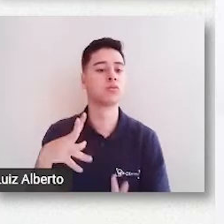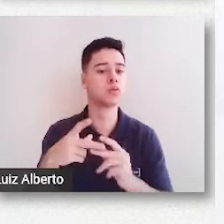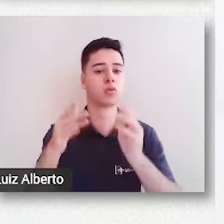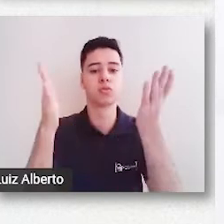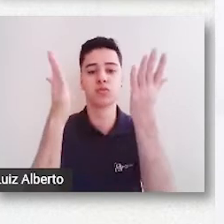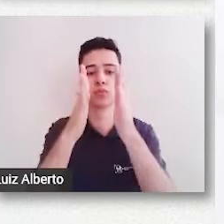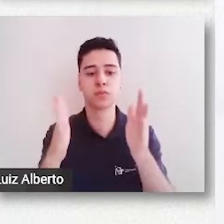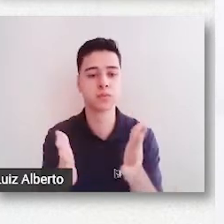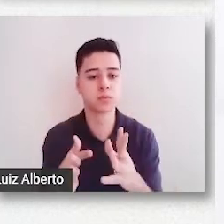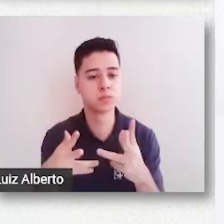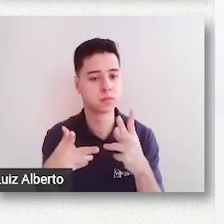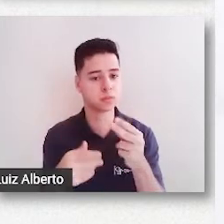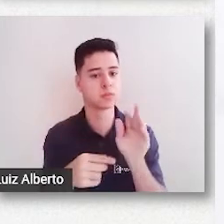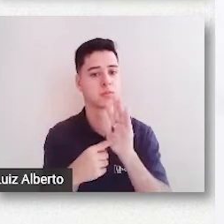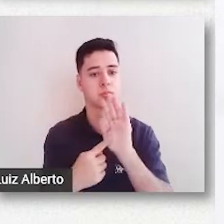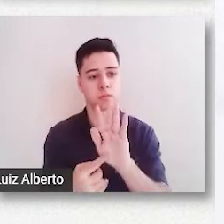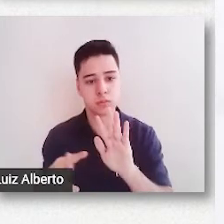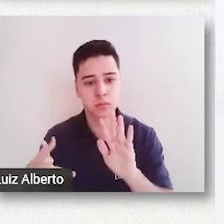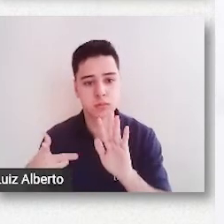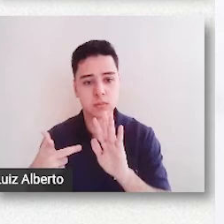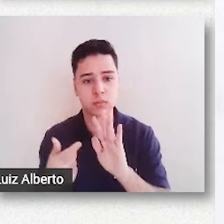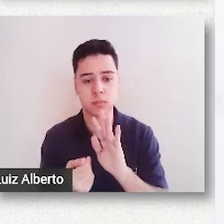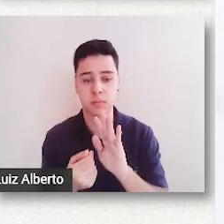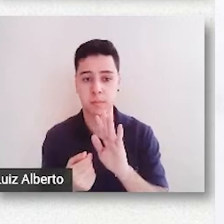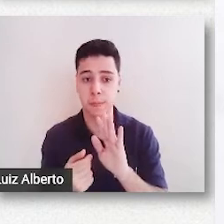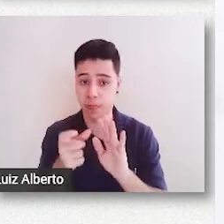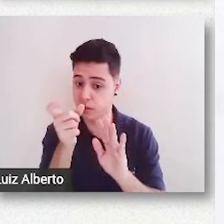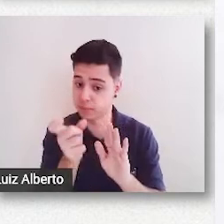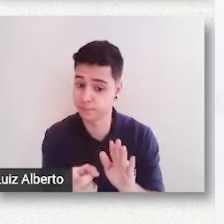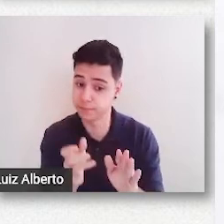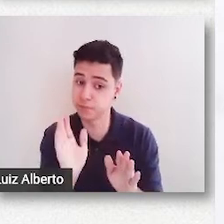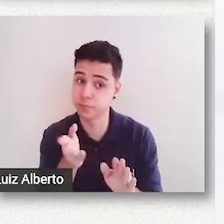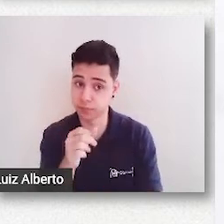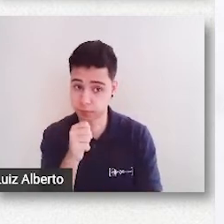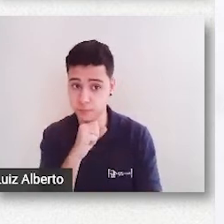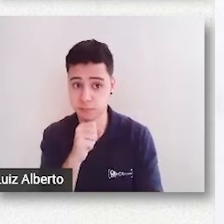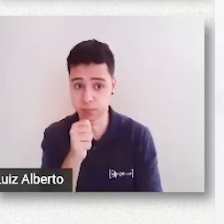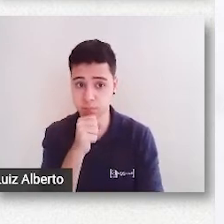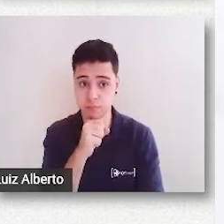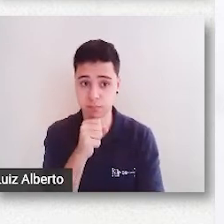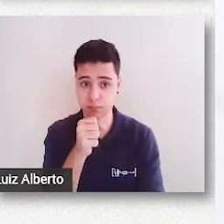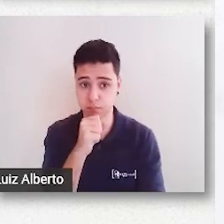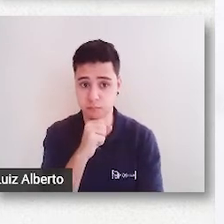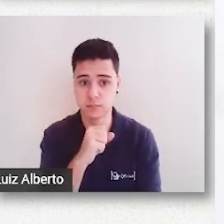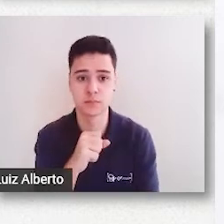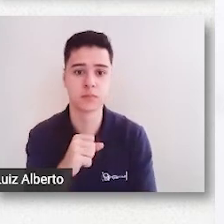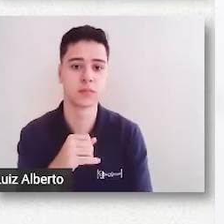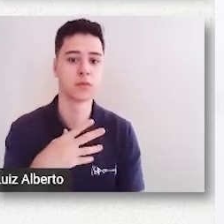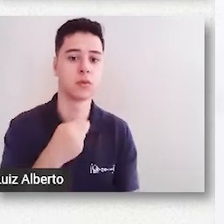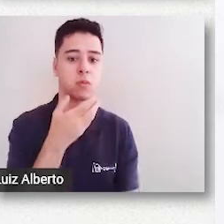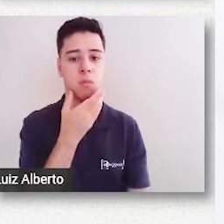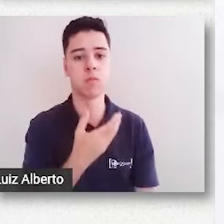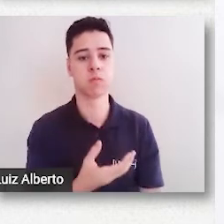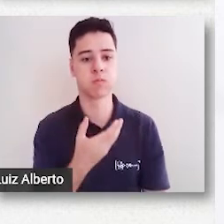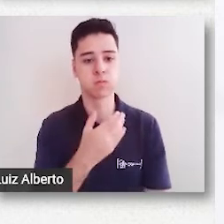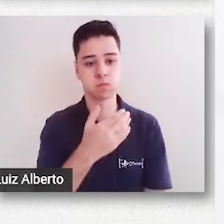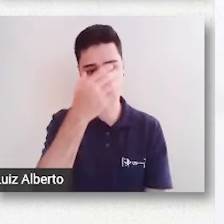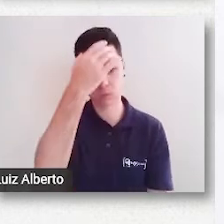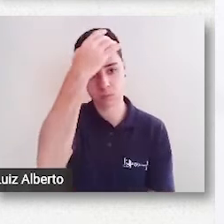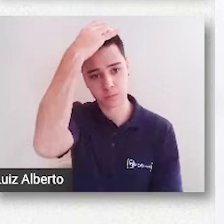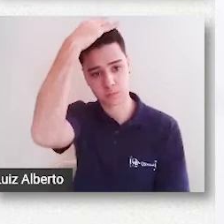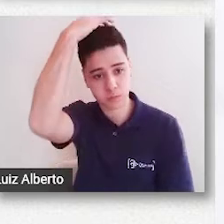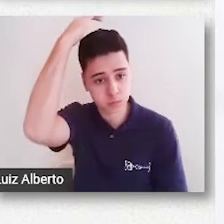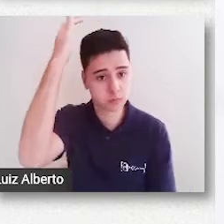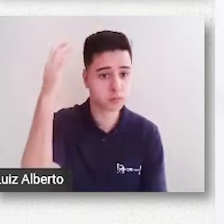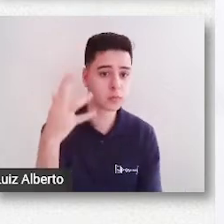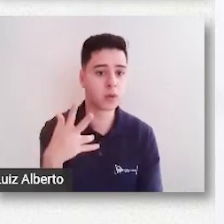Iconograficamente, ele aparece como um ancião, né? Já falei para vocês, um idoso, com barbas longas, calvo. Os